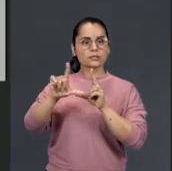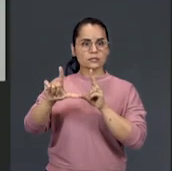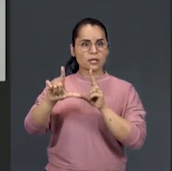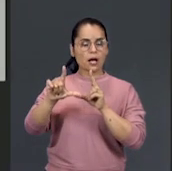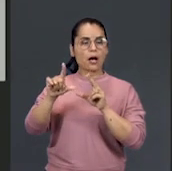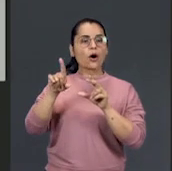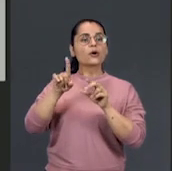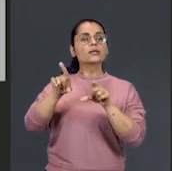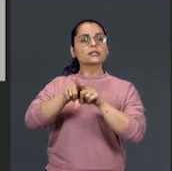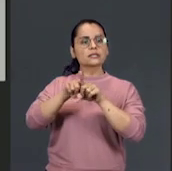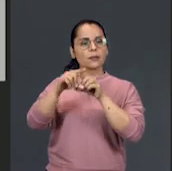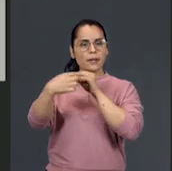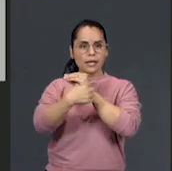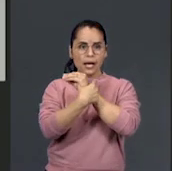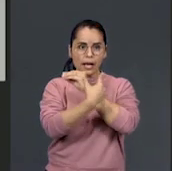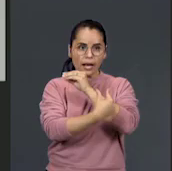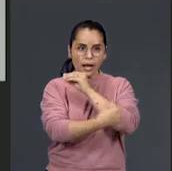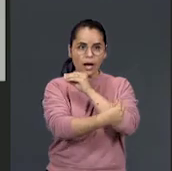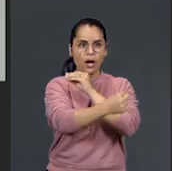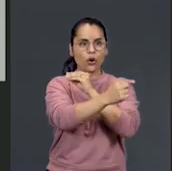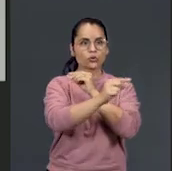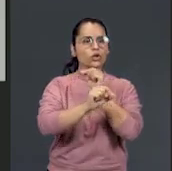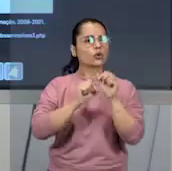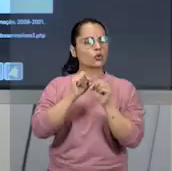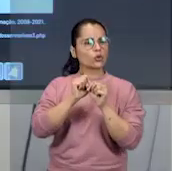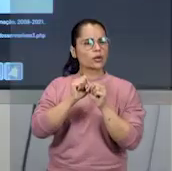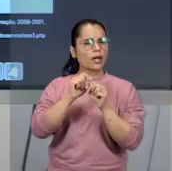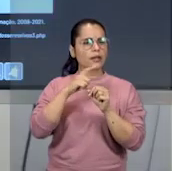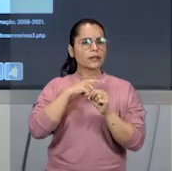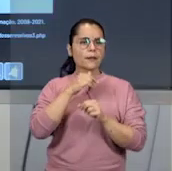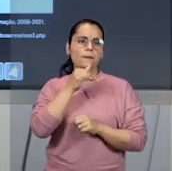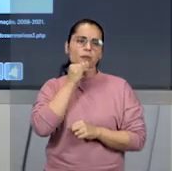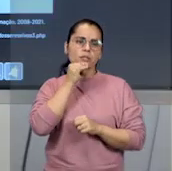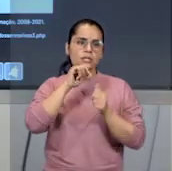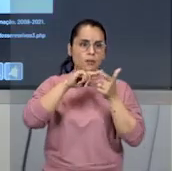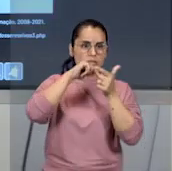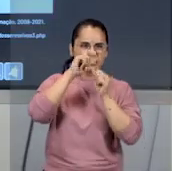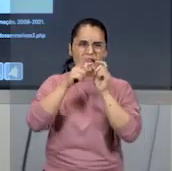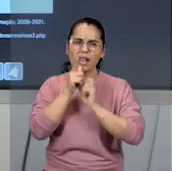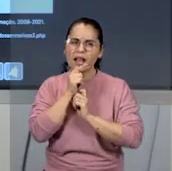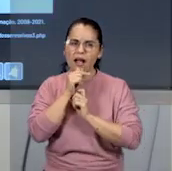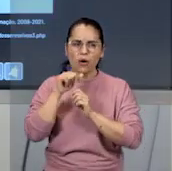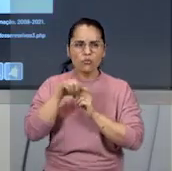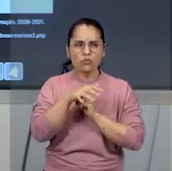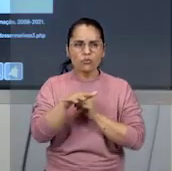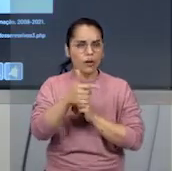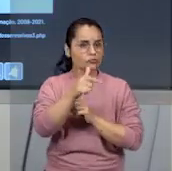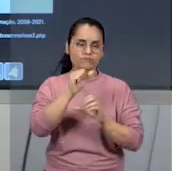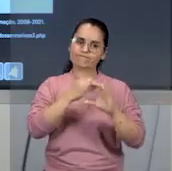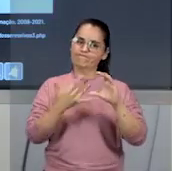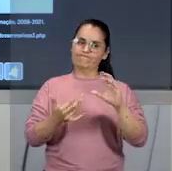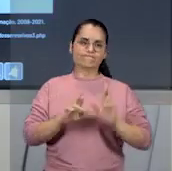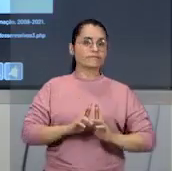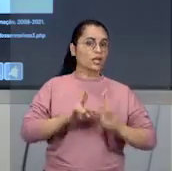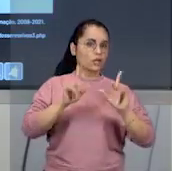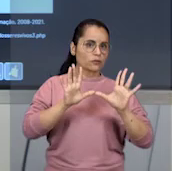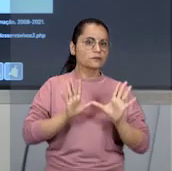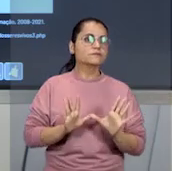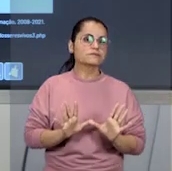cauda pós-anal. Então, quem está antes aqui, por exemplo, estrela do mar, não tem essas características,